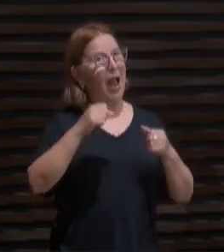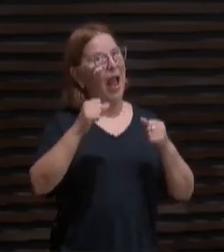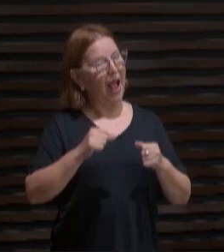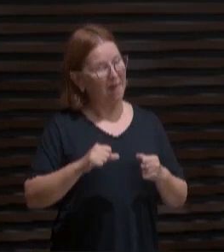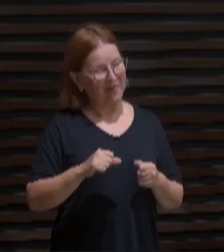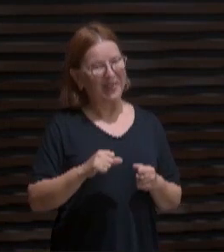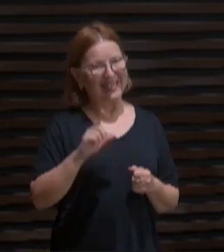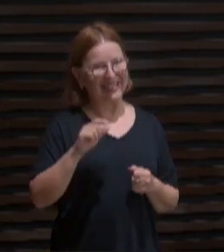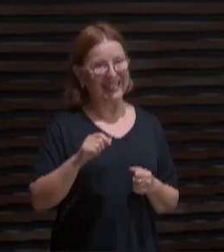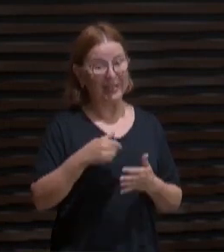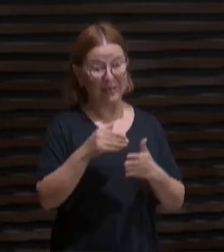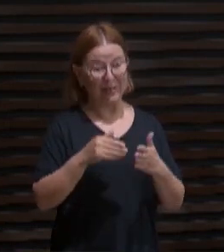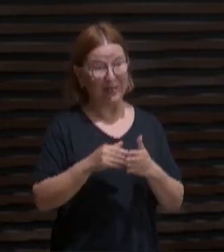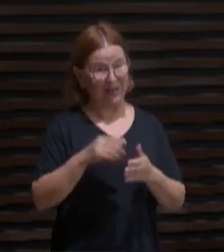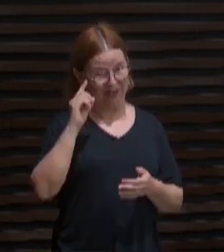dias.